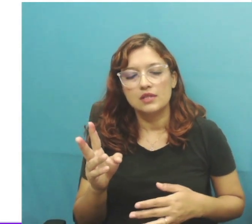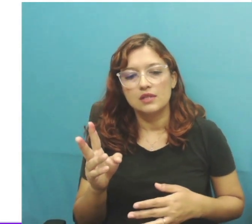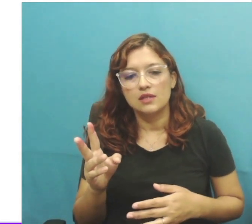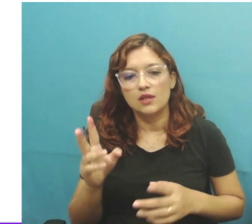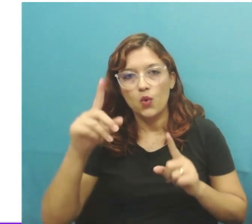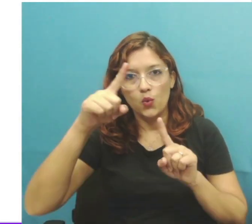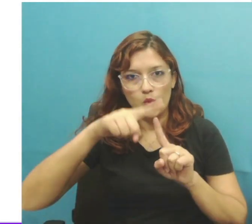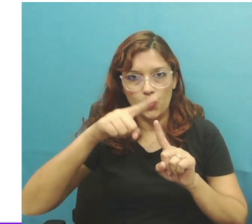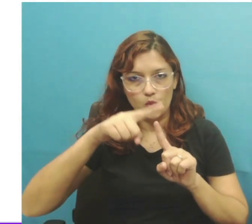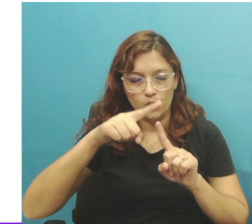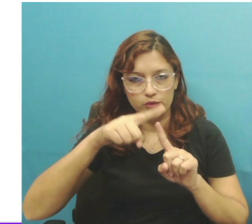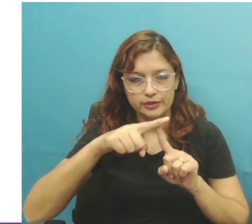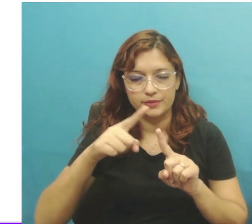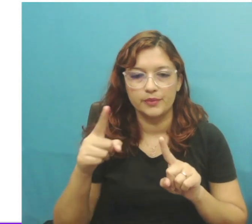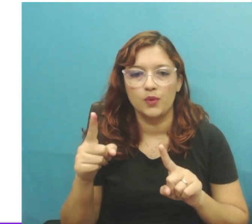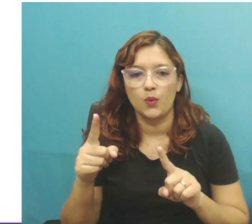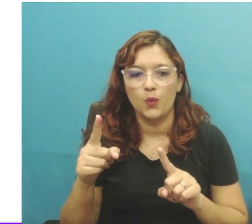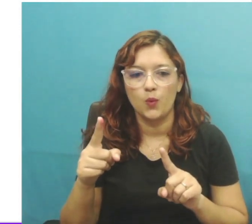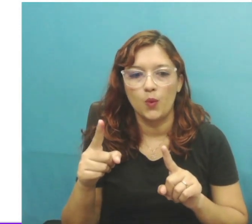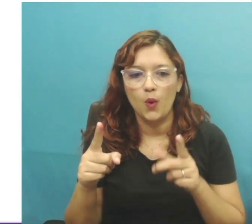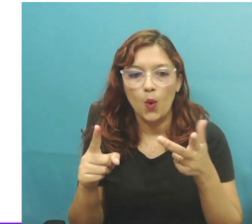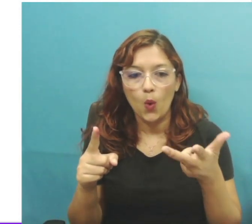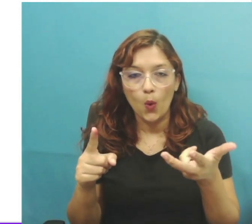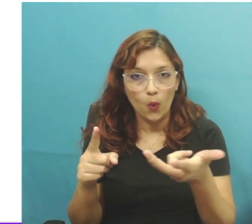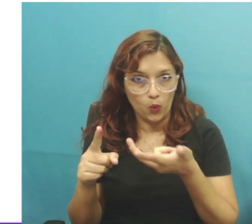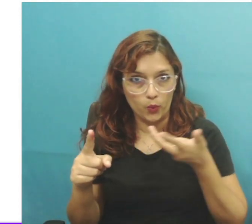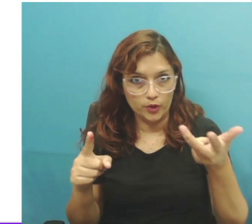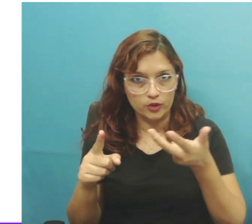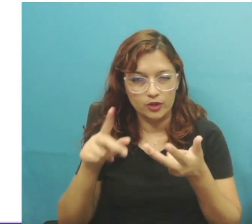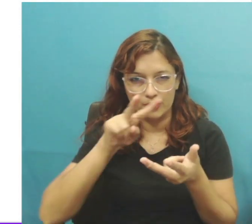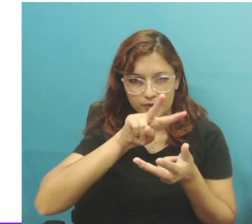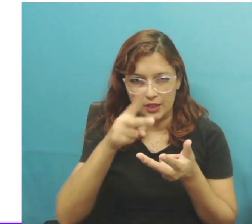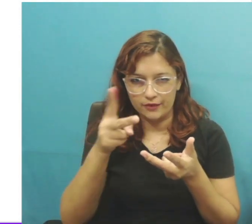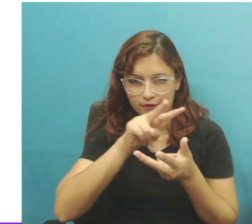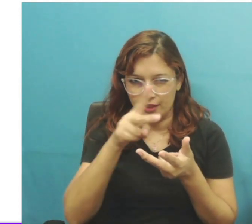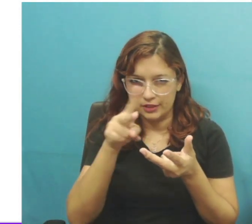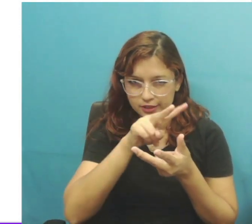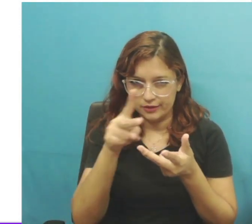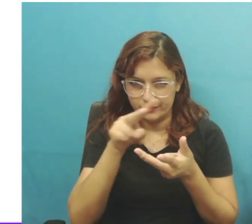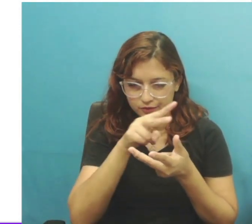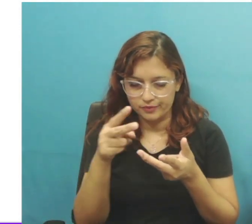Você conhece um tipo